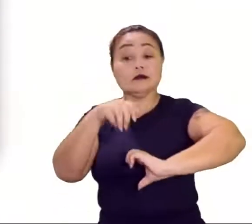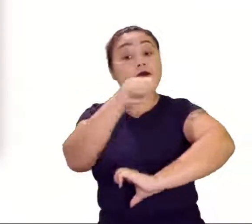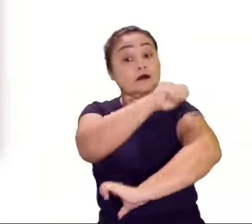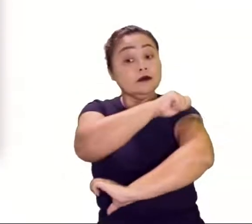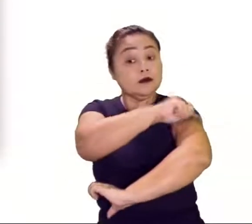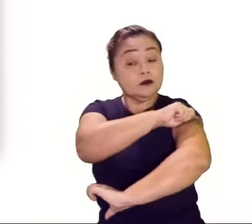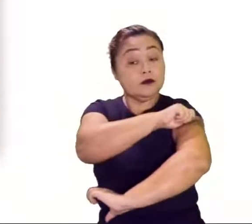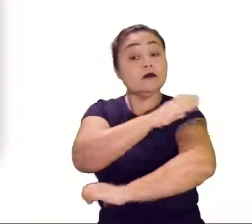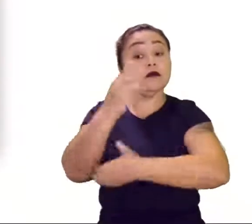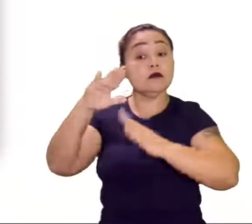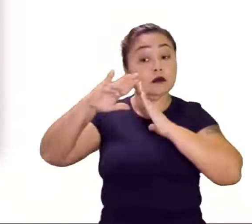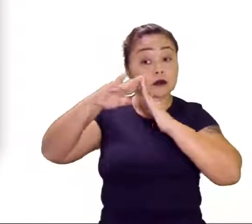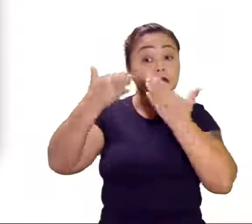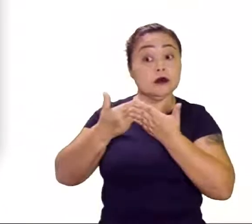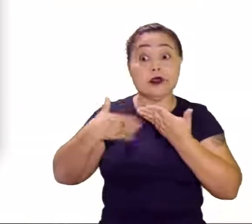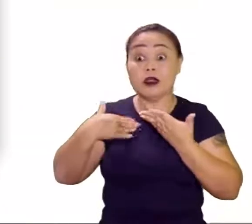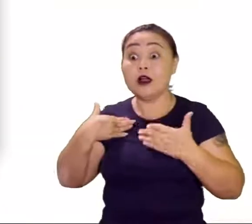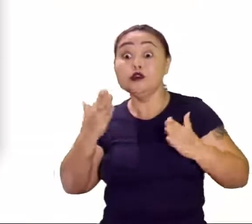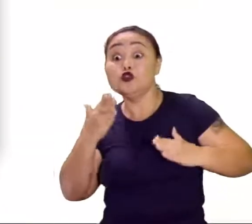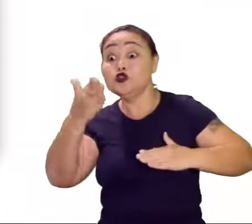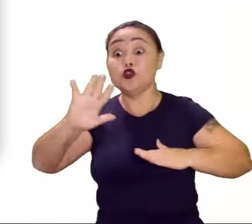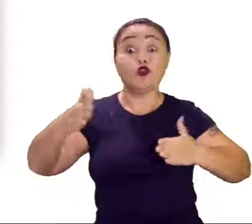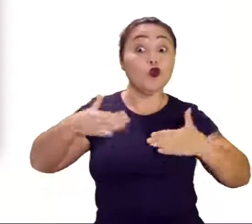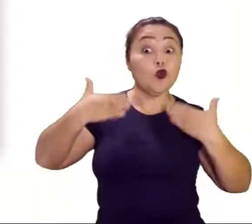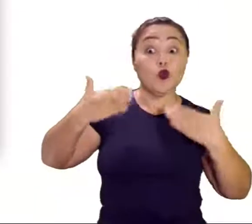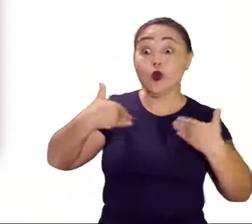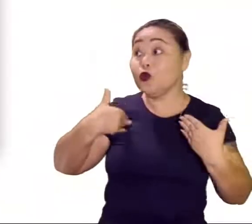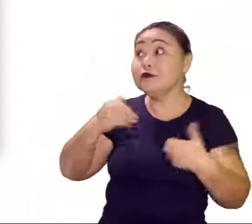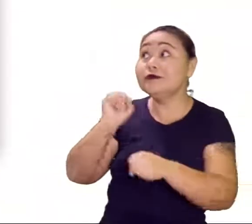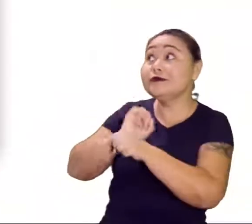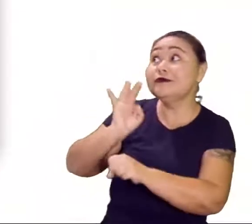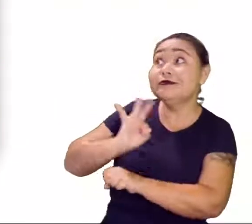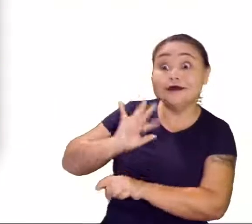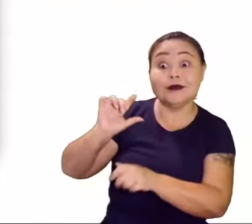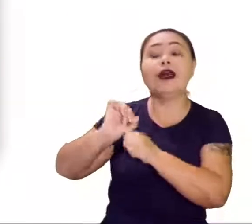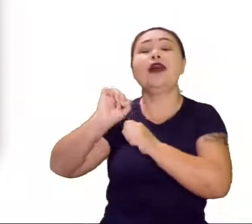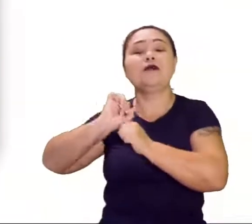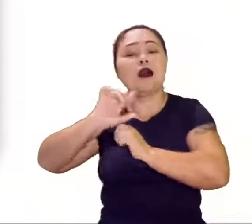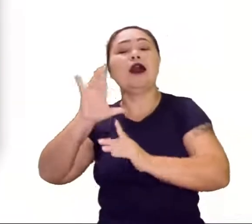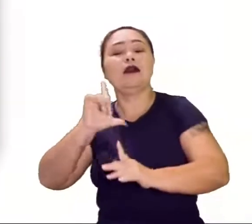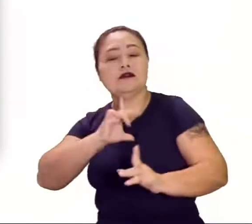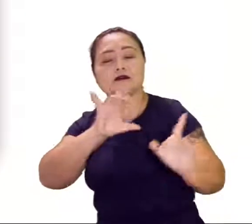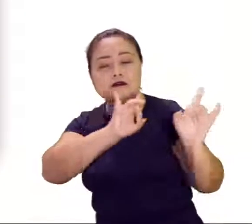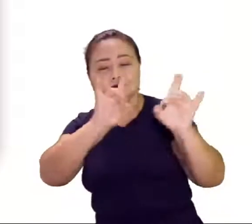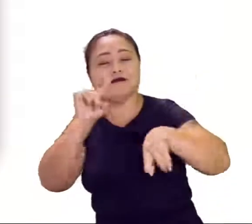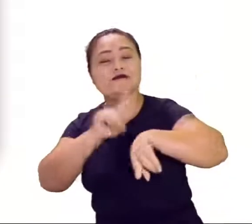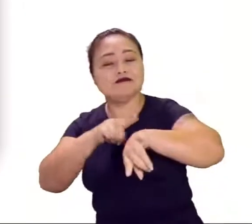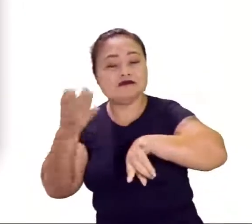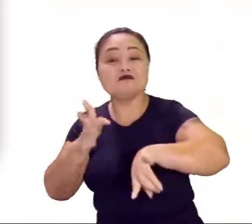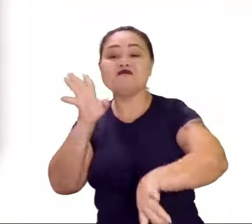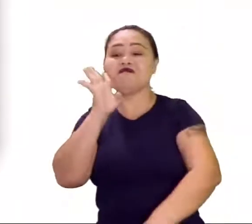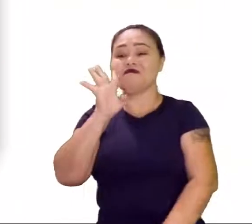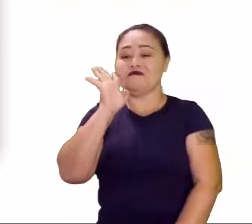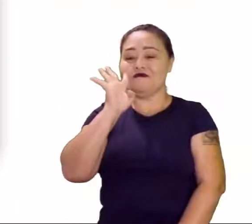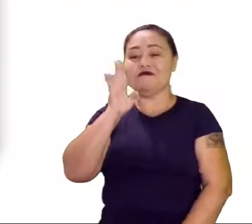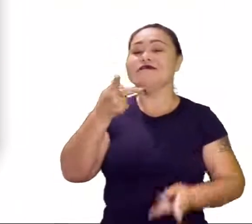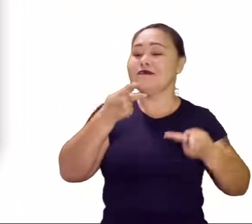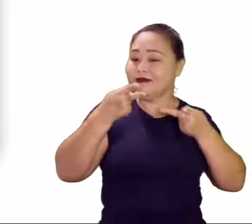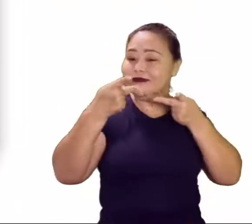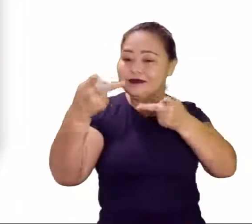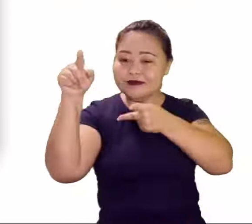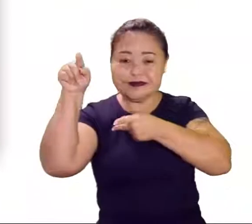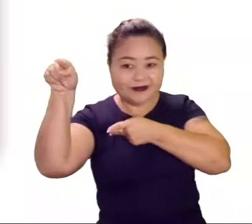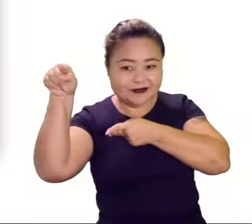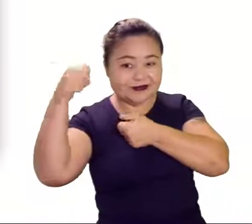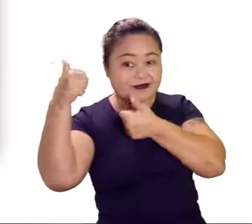Mafalda, tá? A gente chegou um pouco de surpresa ali, eles não estavam nos esperando, mas foi bem especial esse momento, bem legal a nossa visita aí